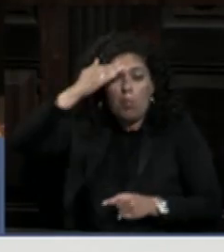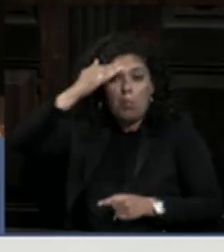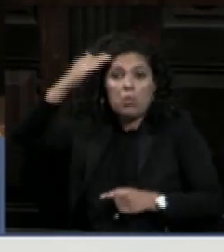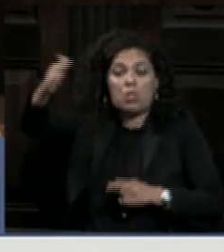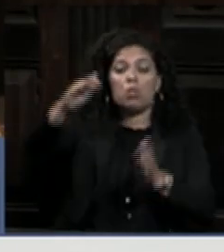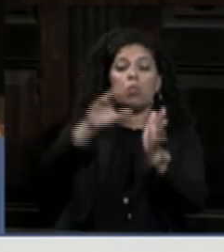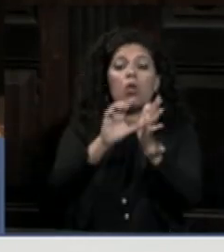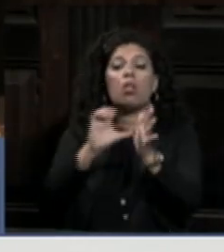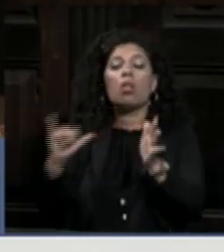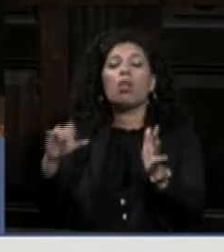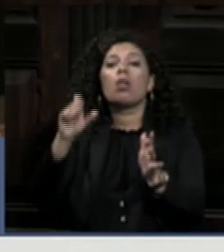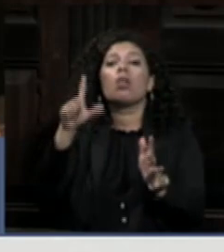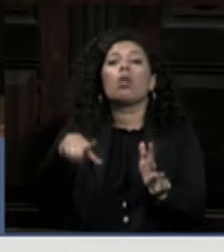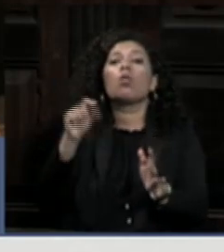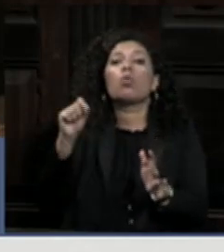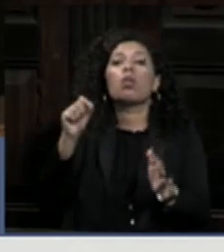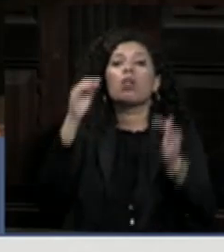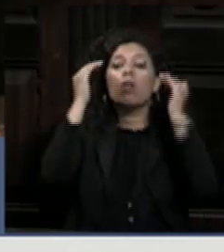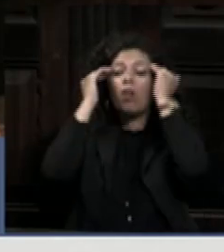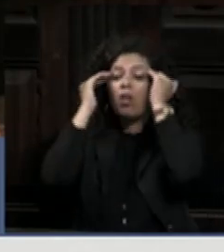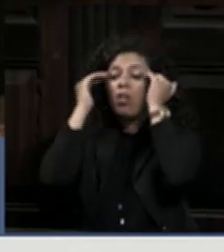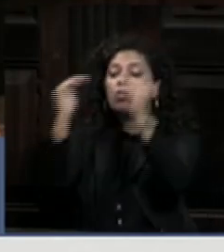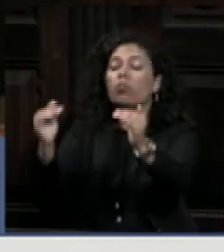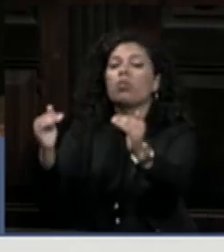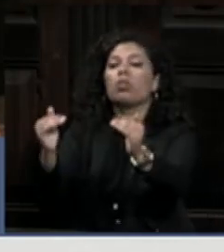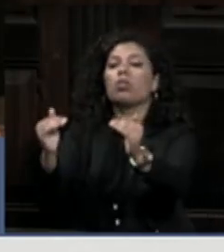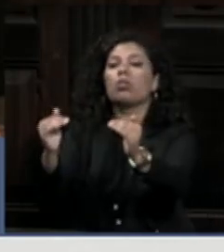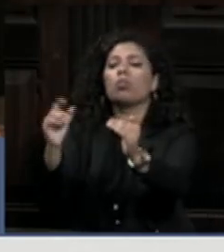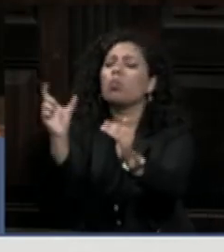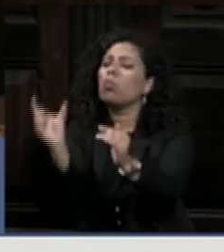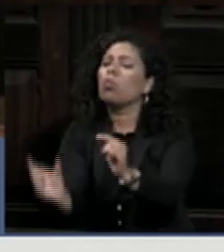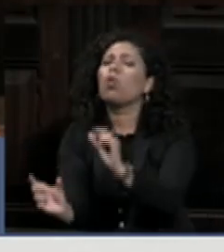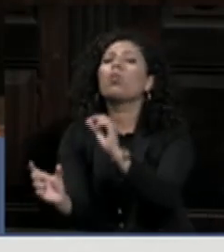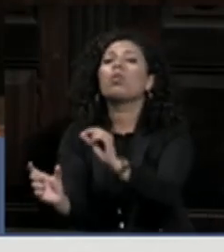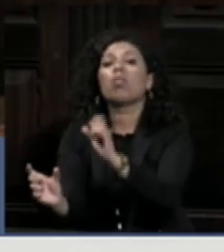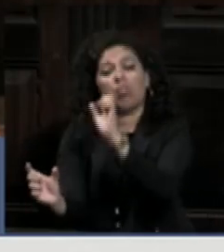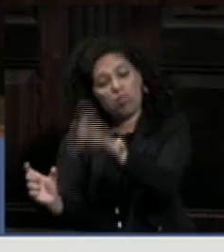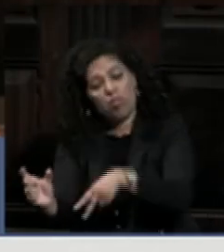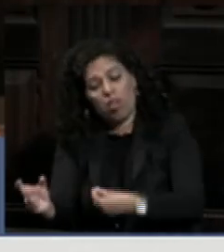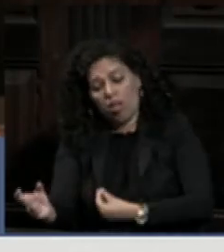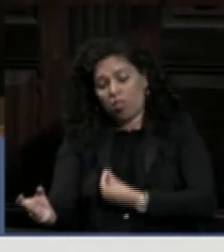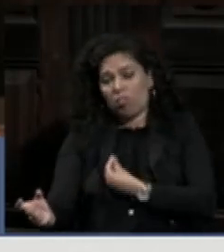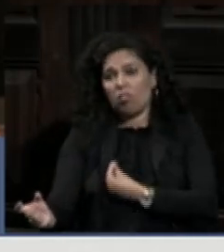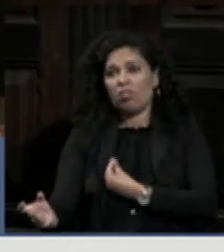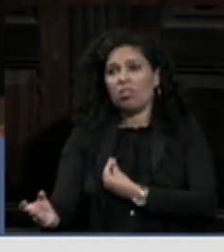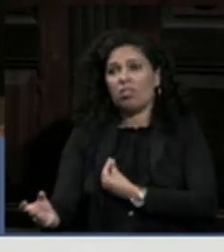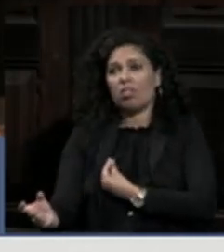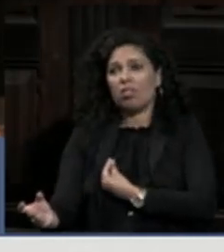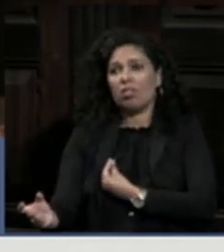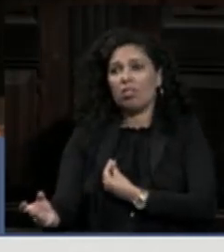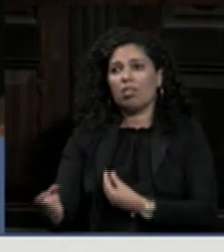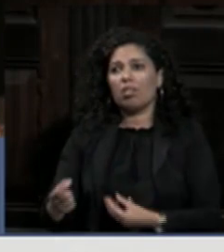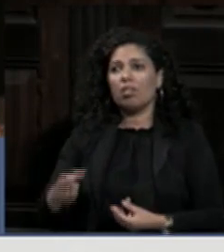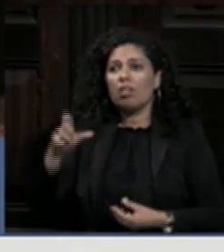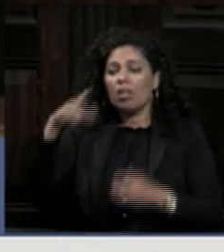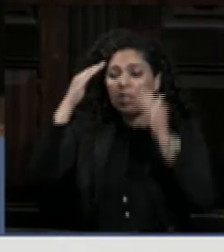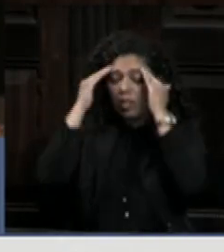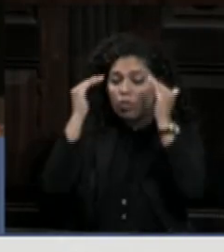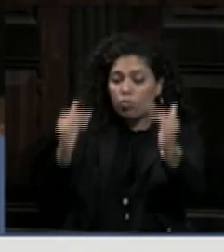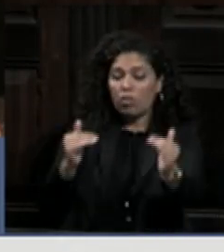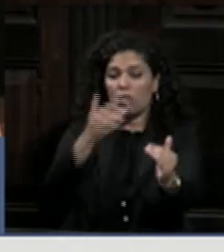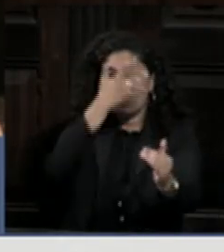é o respeito à vida é o respeito à dignidade humana